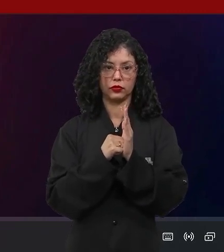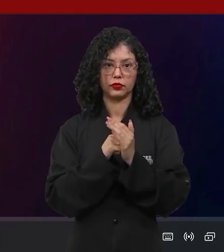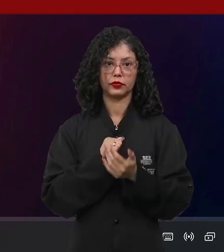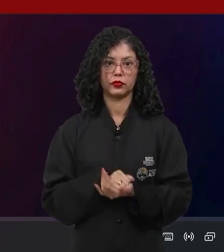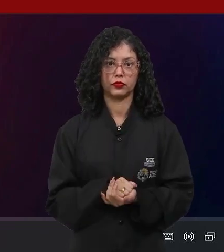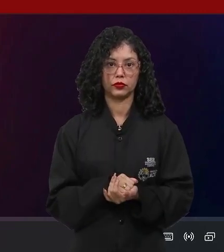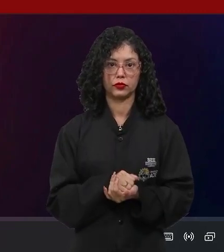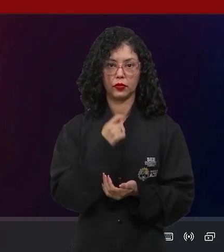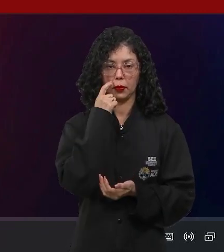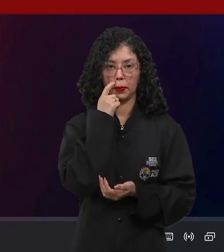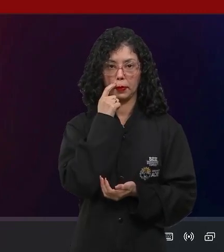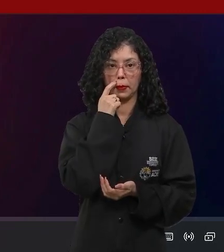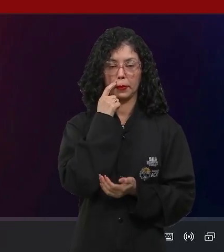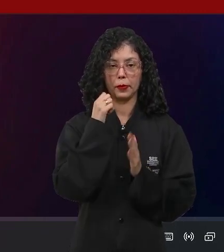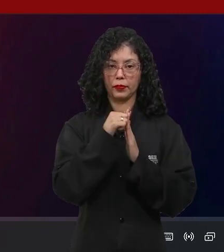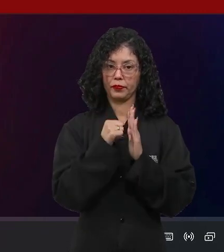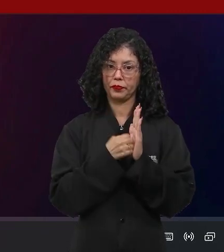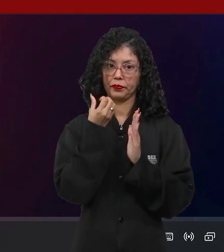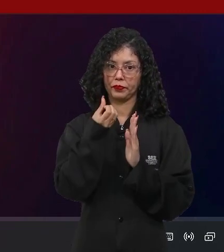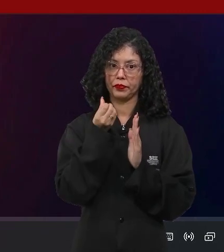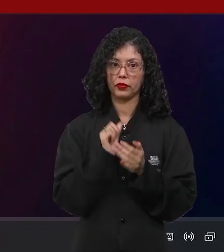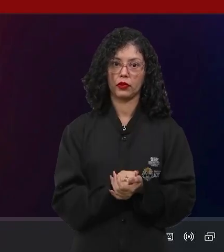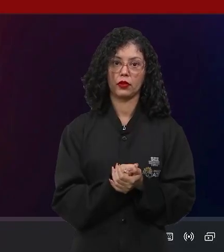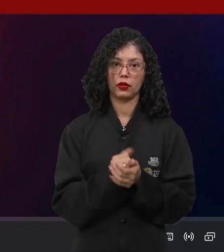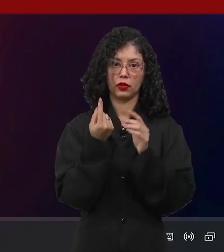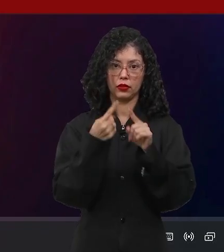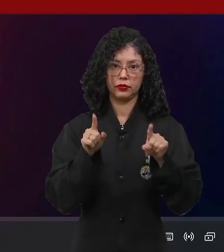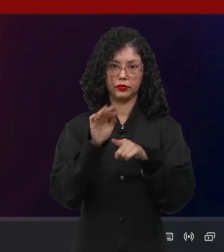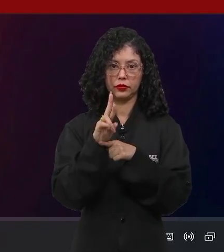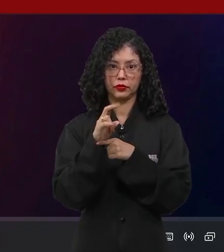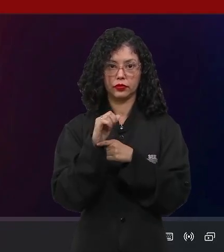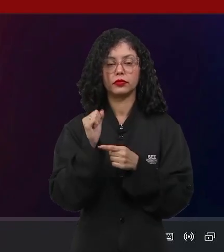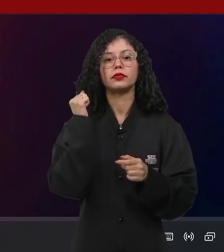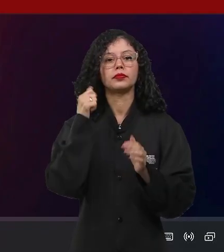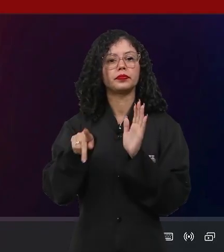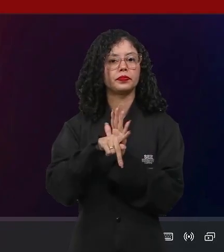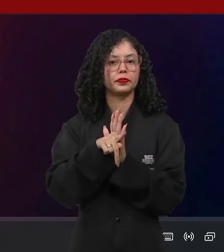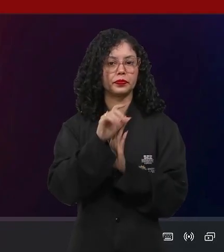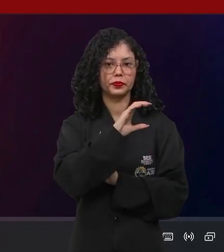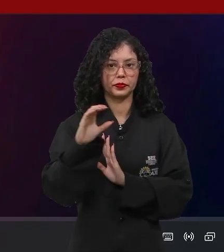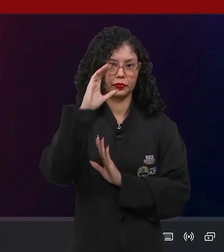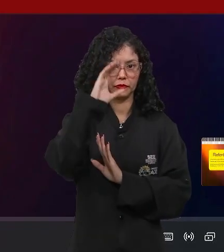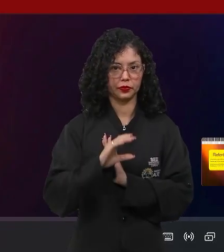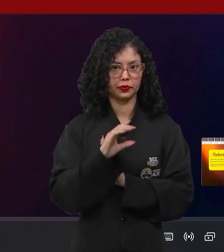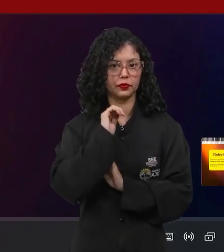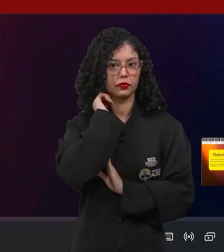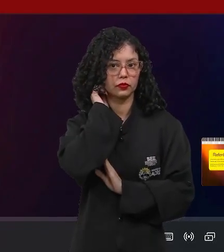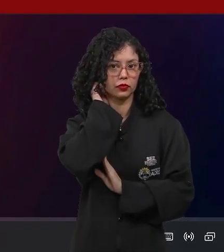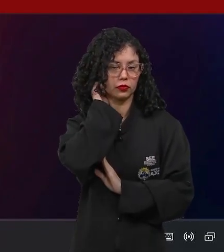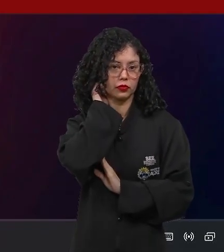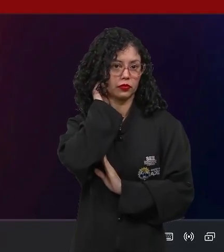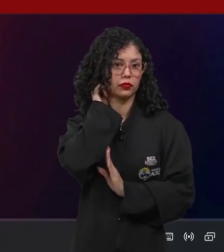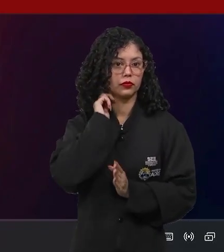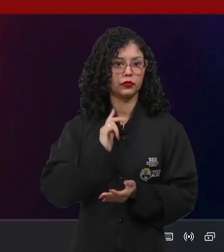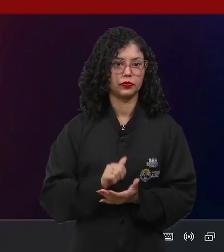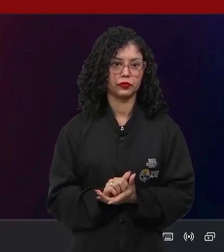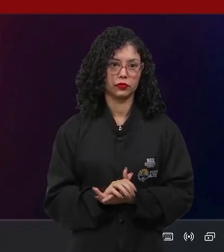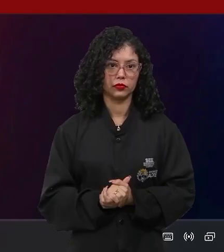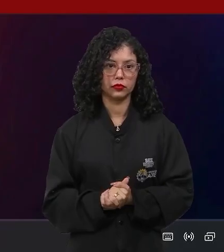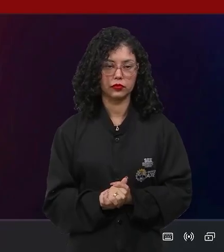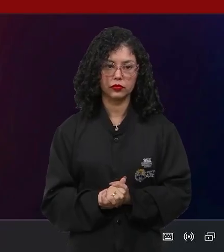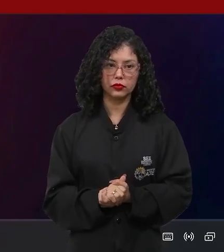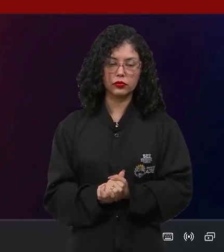da Idade Média, por volta do século VI, como a música litúrgica oficial da Igreja Católica. E aí você vê